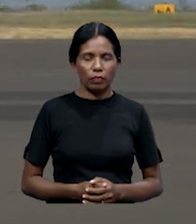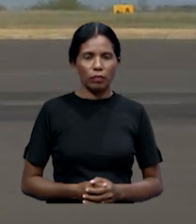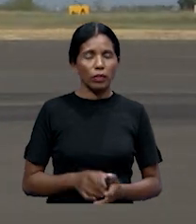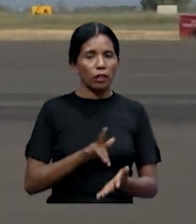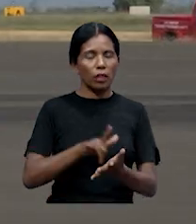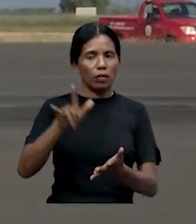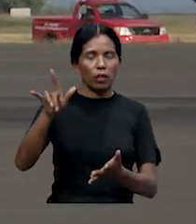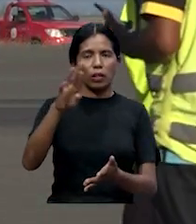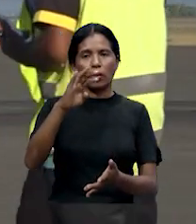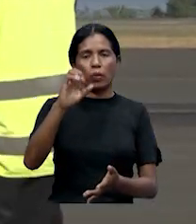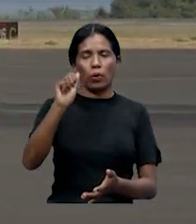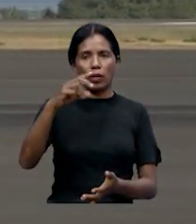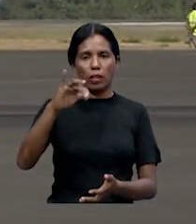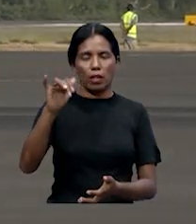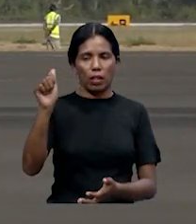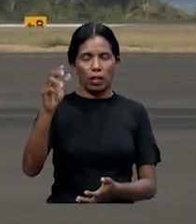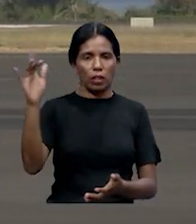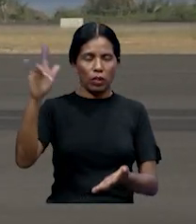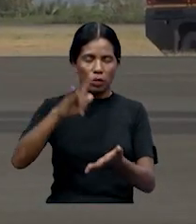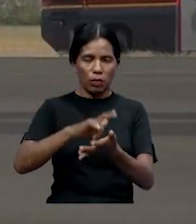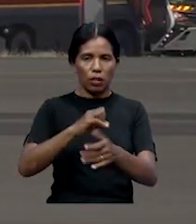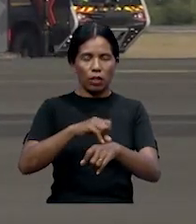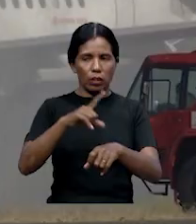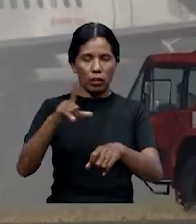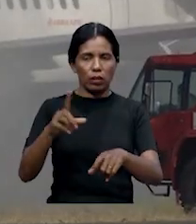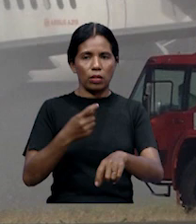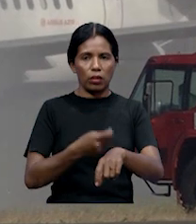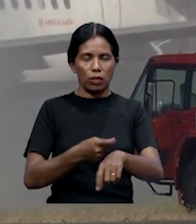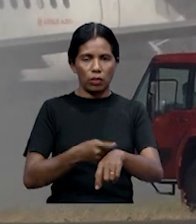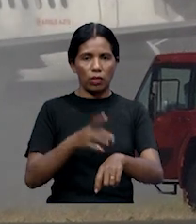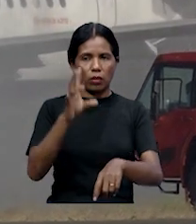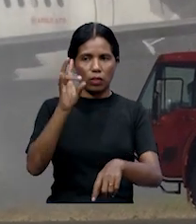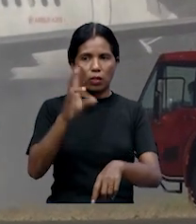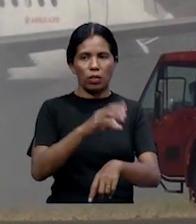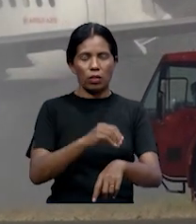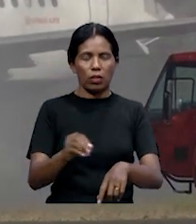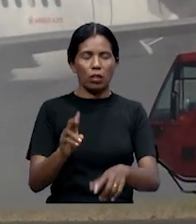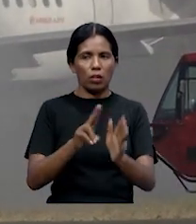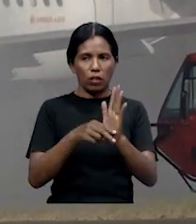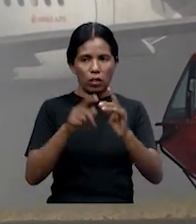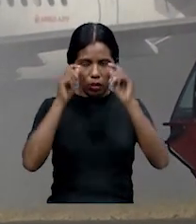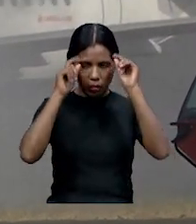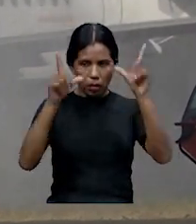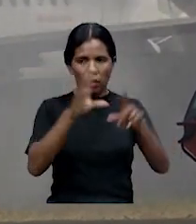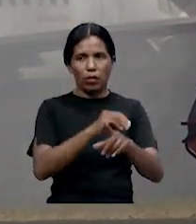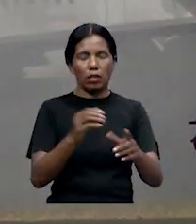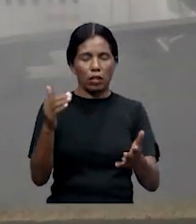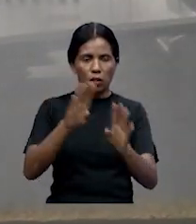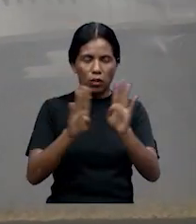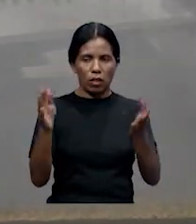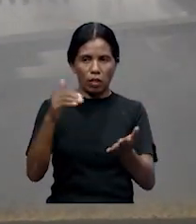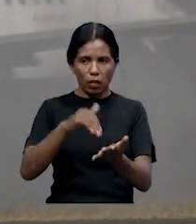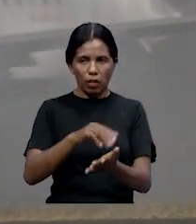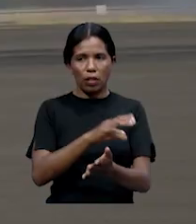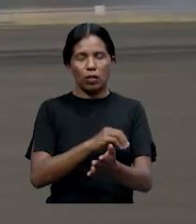Avião Royal Bhutan to o aeroporto internacional Nicola Lobato, mais ou menos tu cogito o balão ora Timor-Leste, o de reativa falha operação,